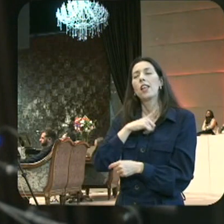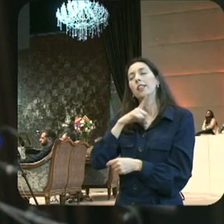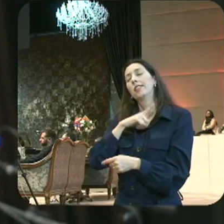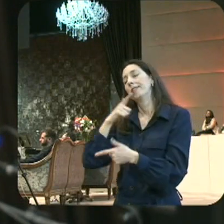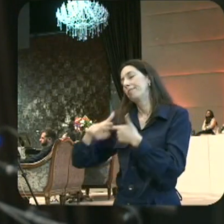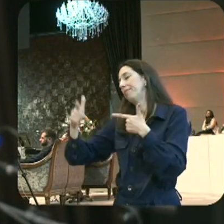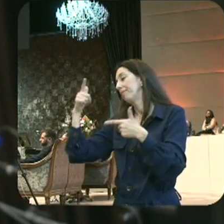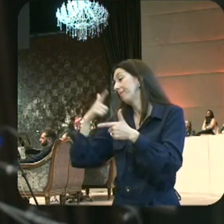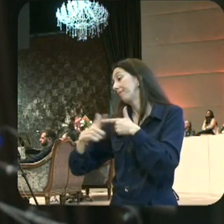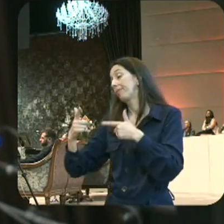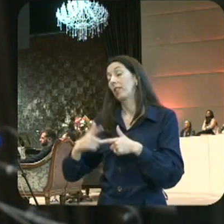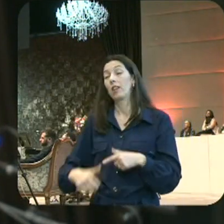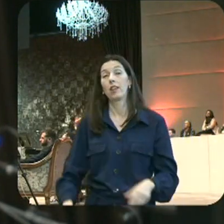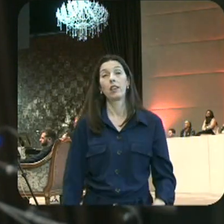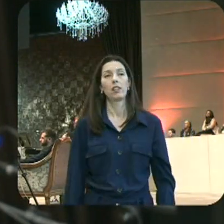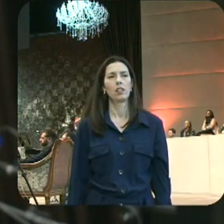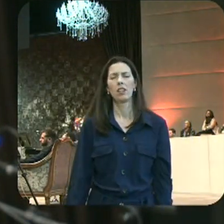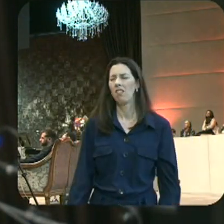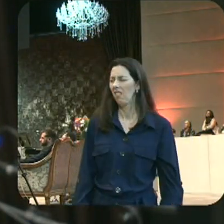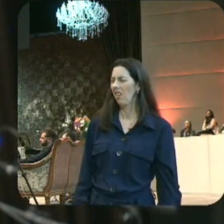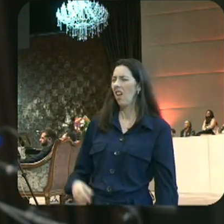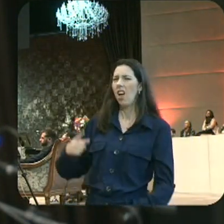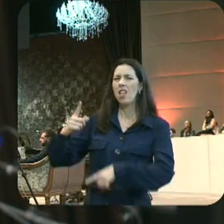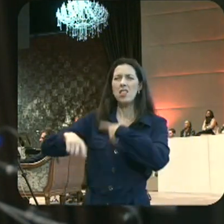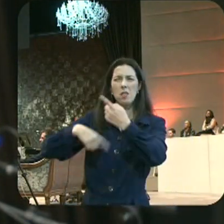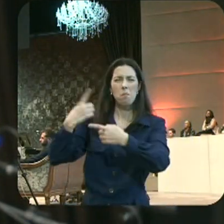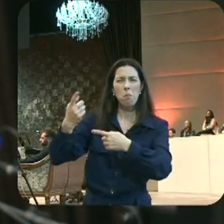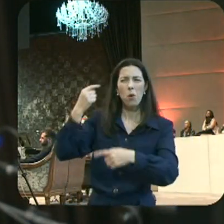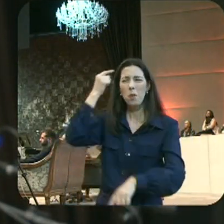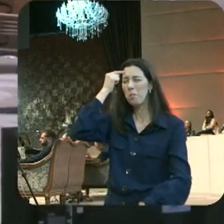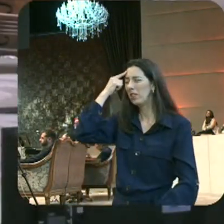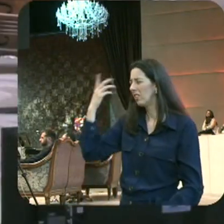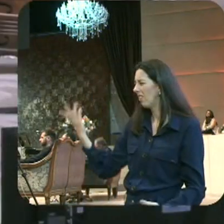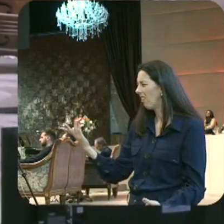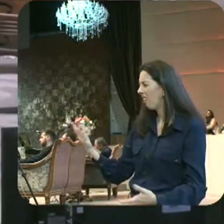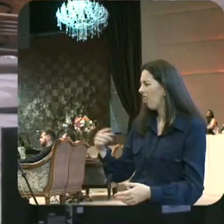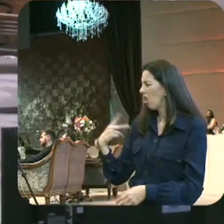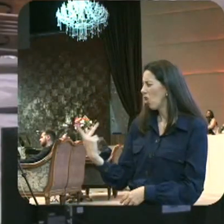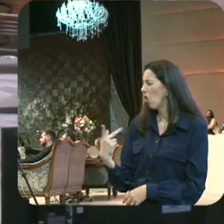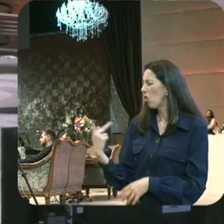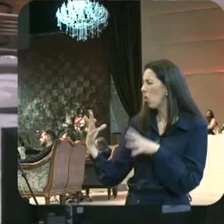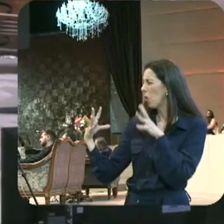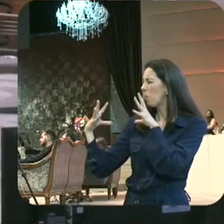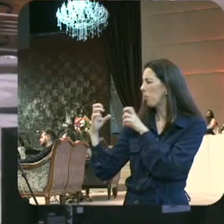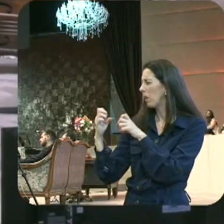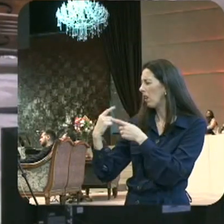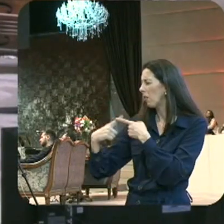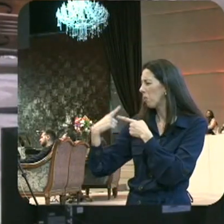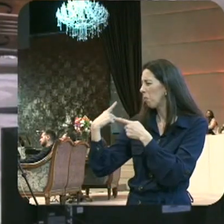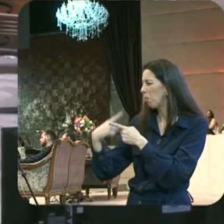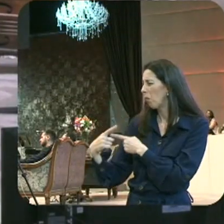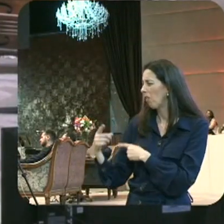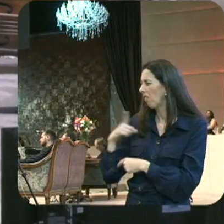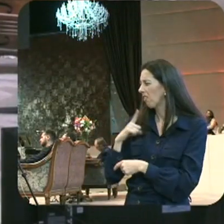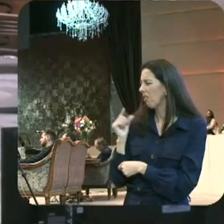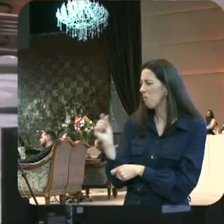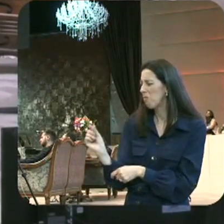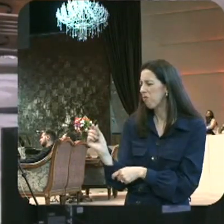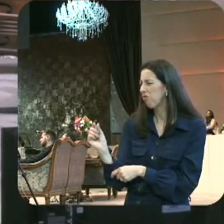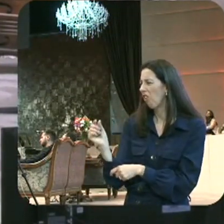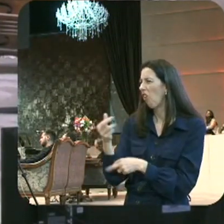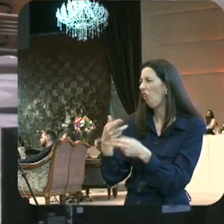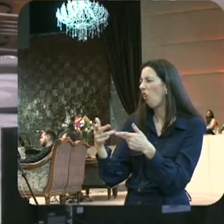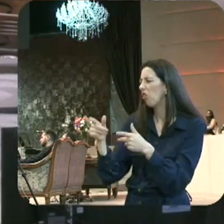você para pensar, diz assim: nós brigamos por causa dessa porcaria aqui. Mas na verdade a gente não está brigando por causa daquilo que